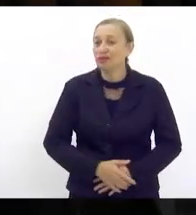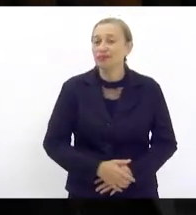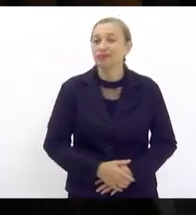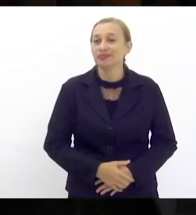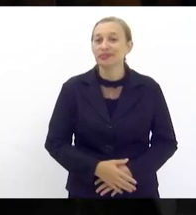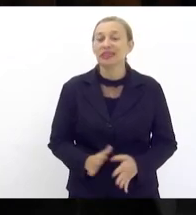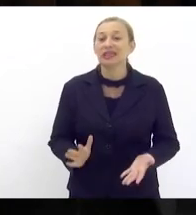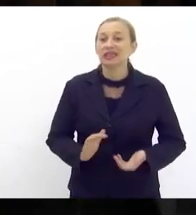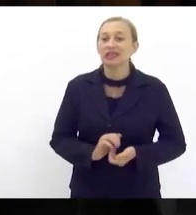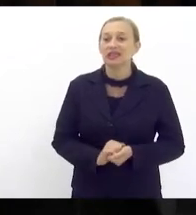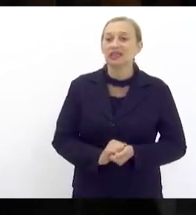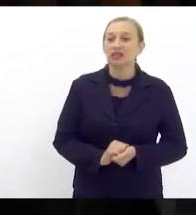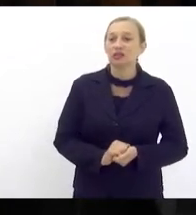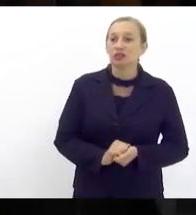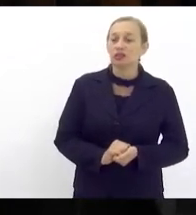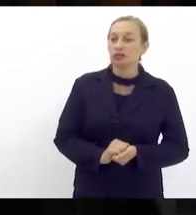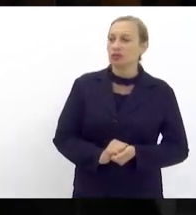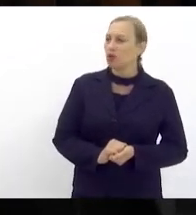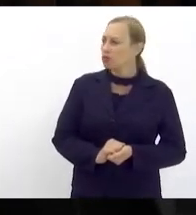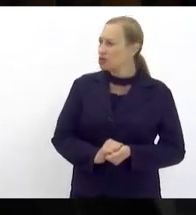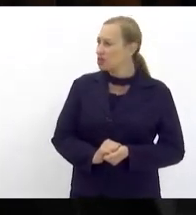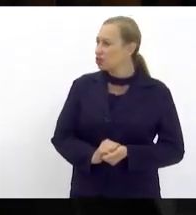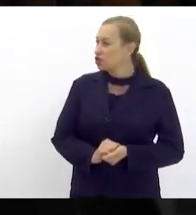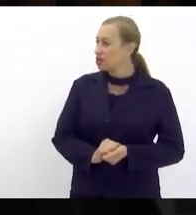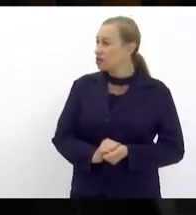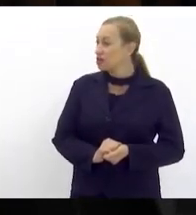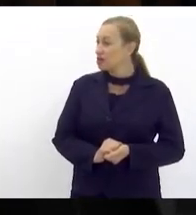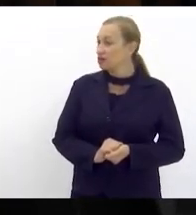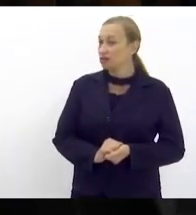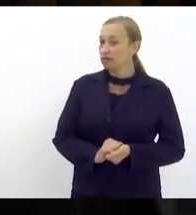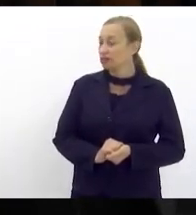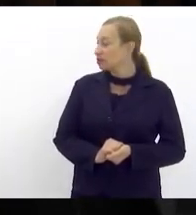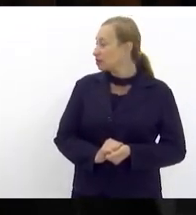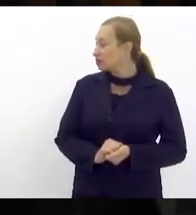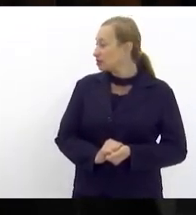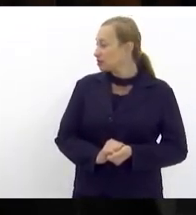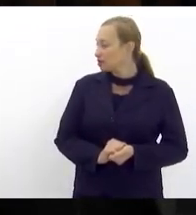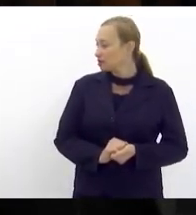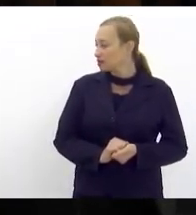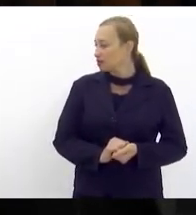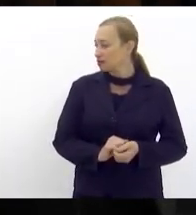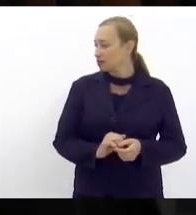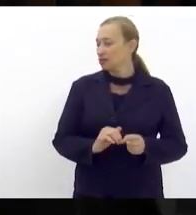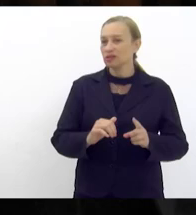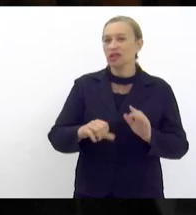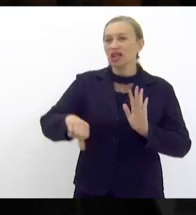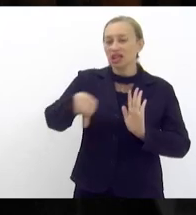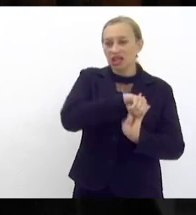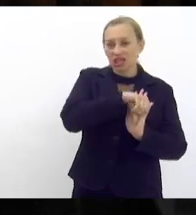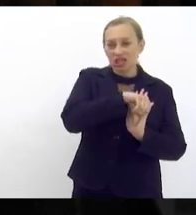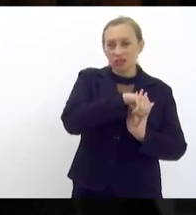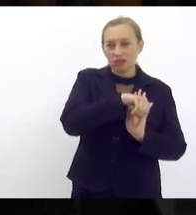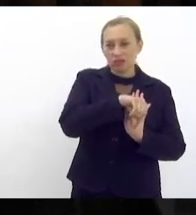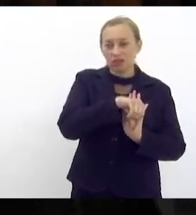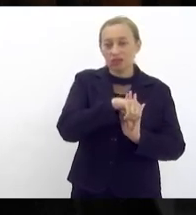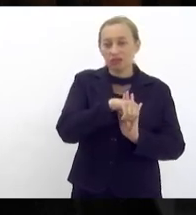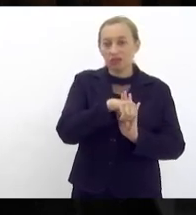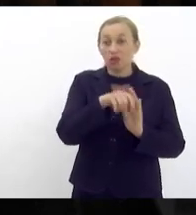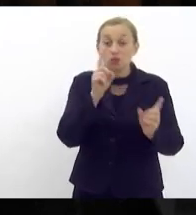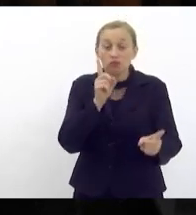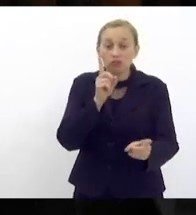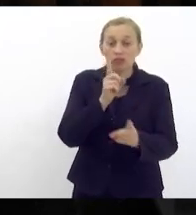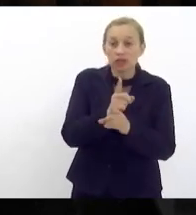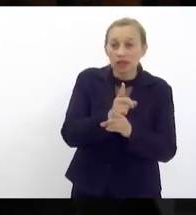tentativa de homicídio descoberto pela Interpol que poderia ocorrer